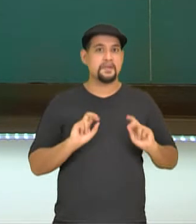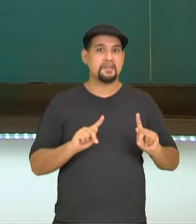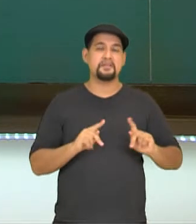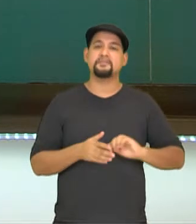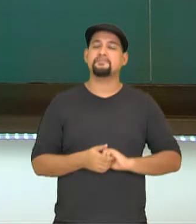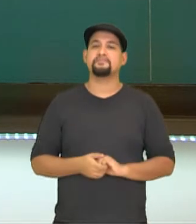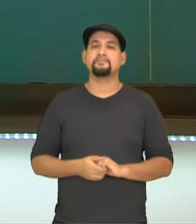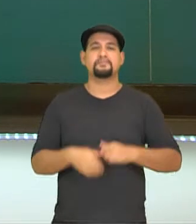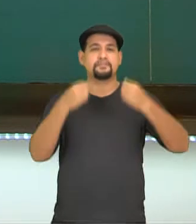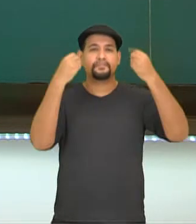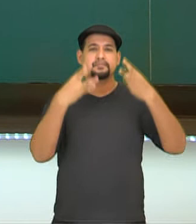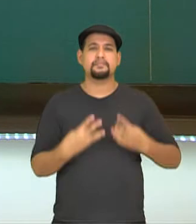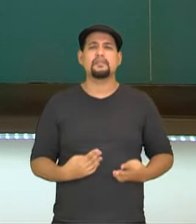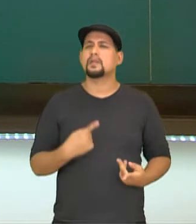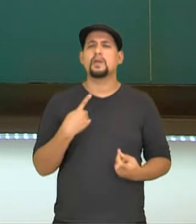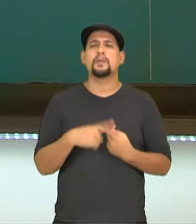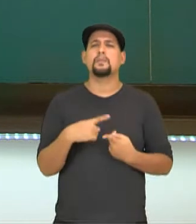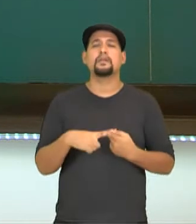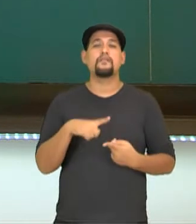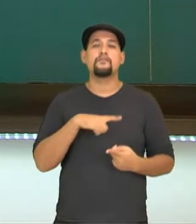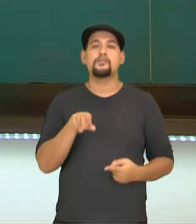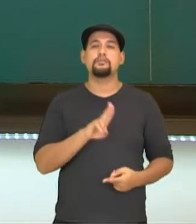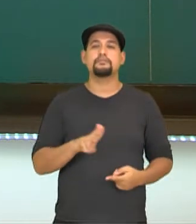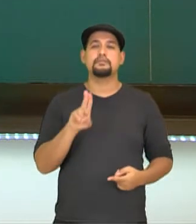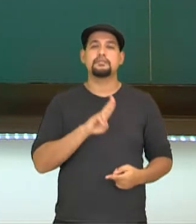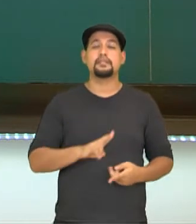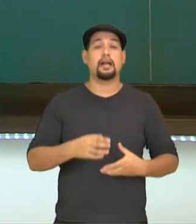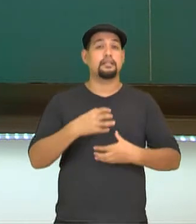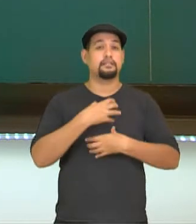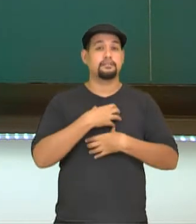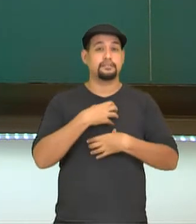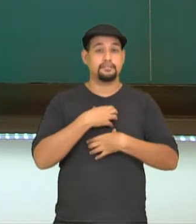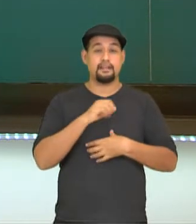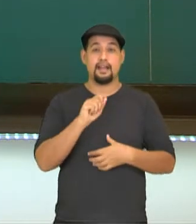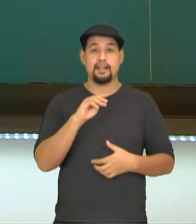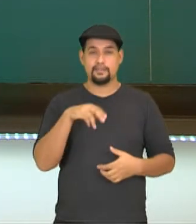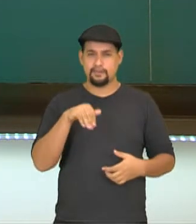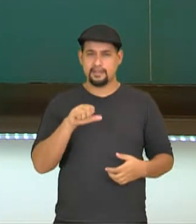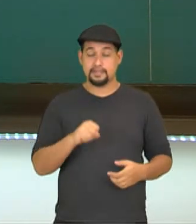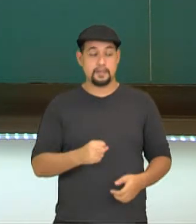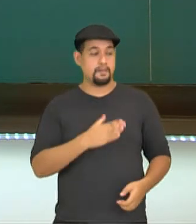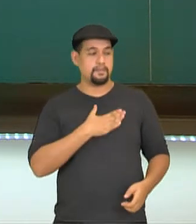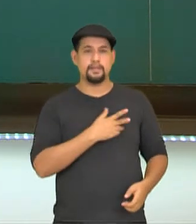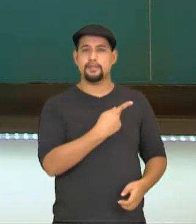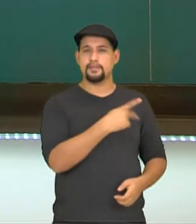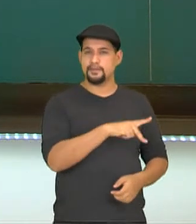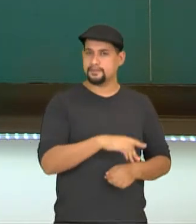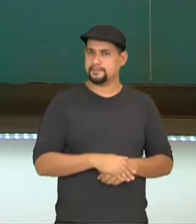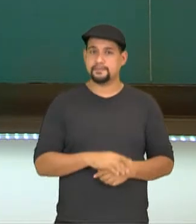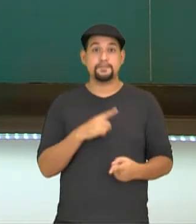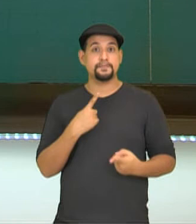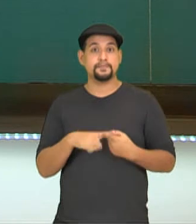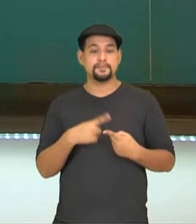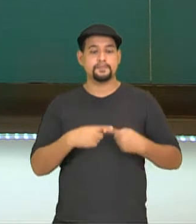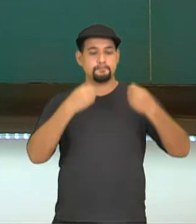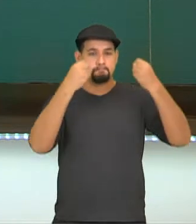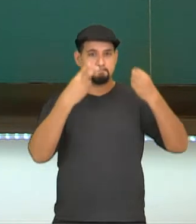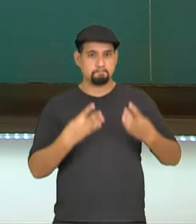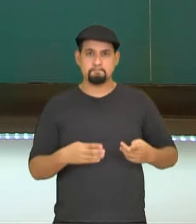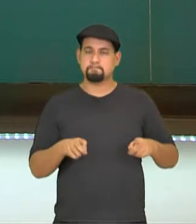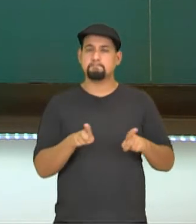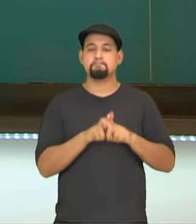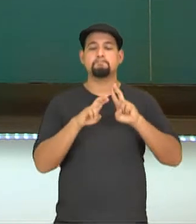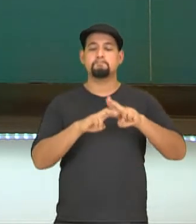E explica por que foram usadas as formas átonas mi e tu. Por quê? Aquela explicação lá,